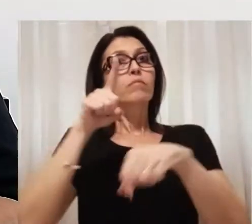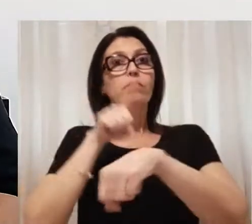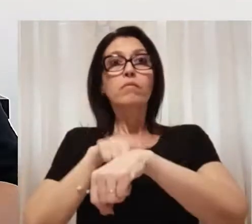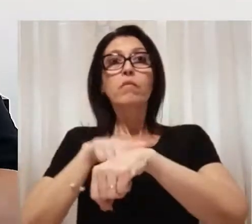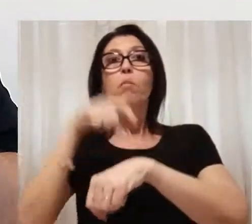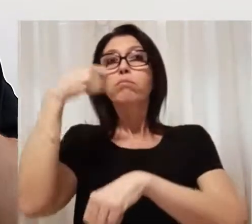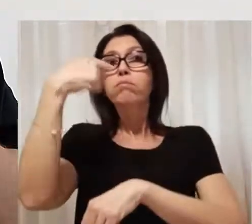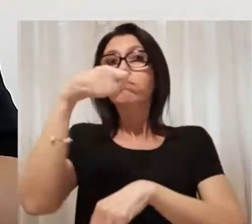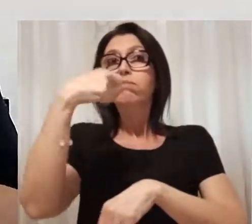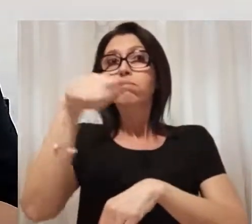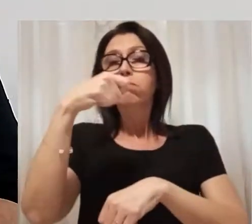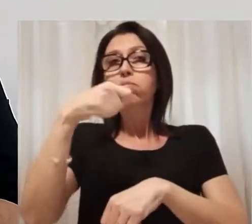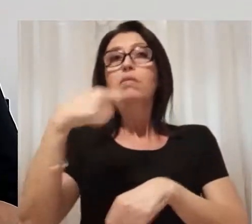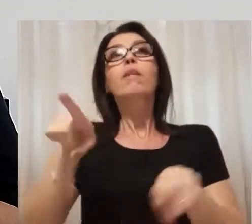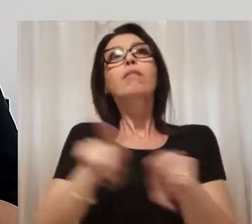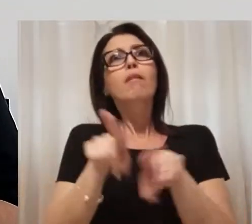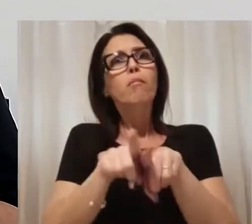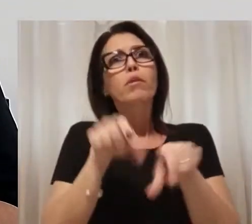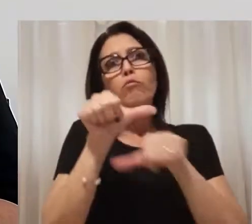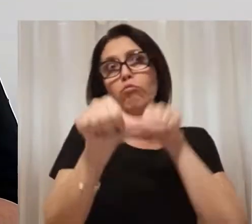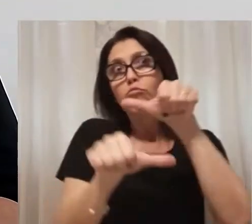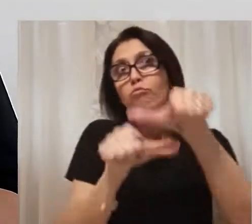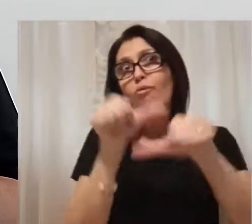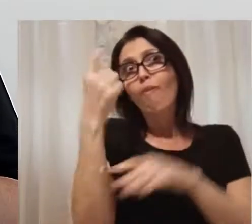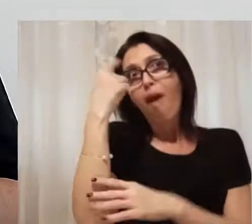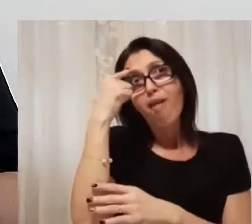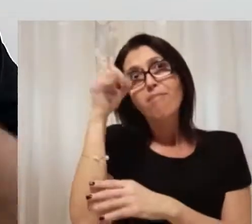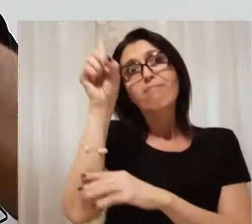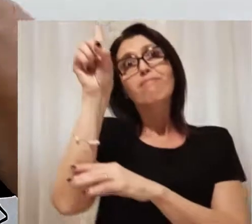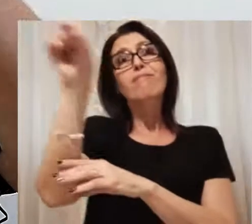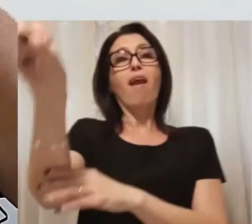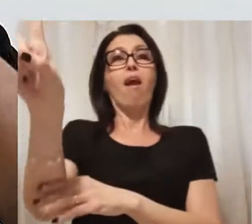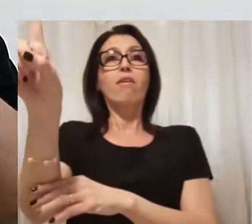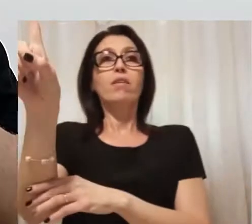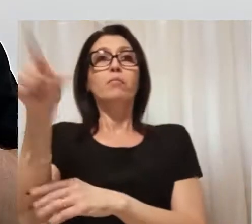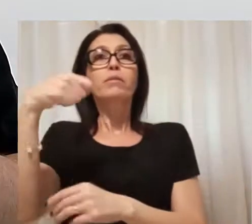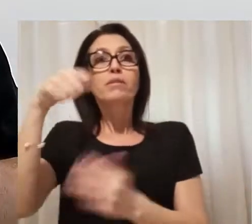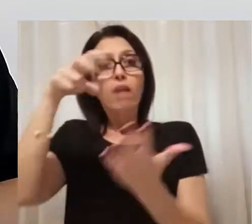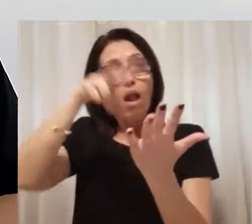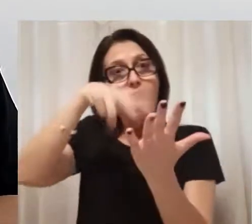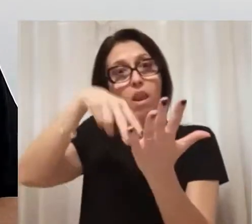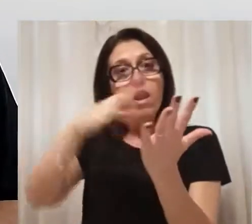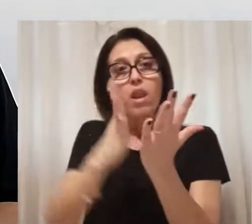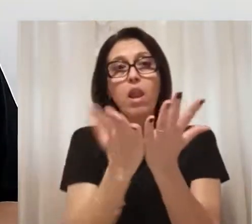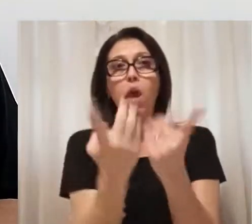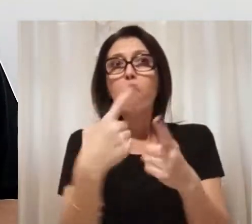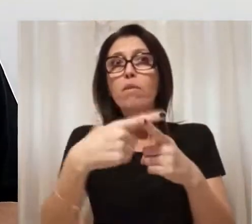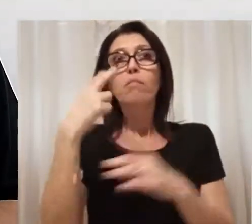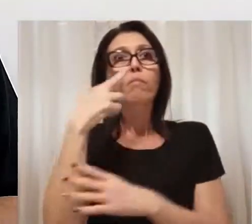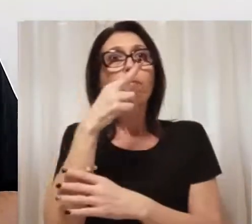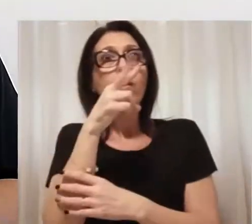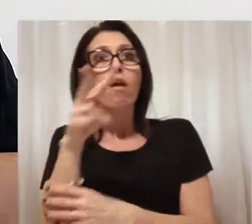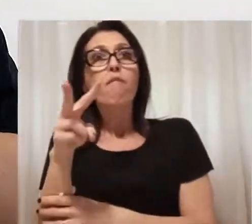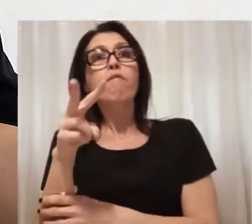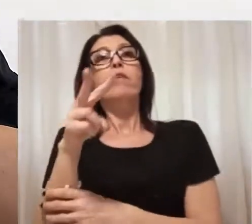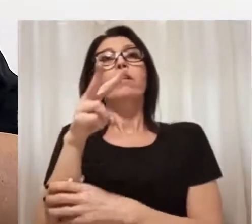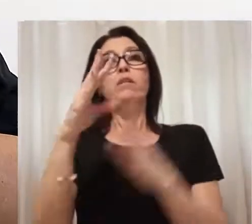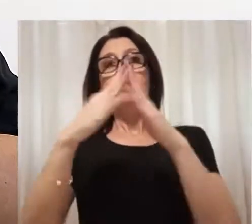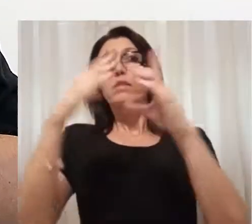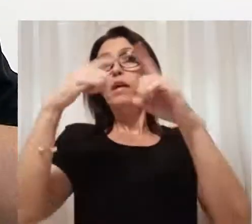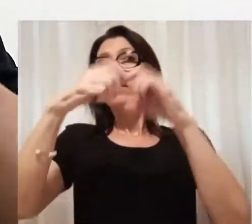tempos, precisa de manutenção, ou seja, precisa que se volte para a palavra de Deus para ver se aquilo que a igreja